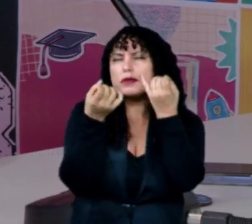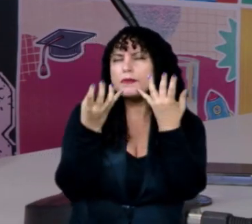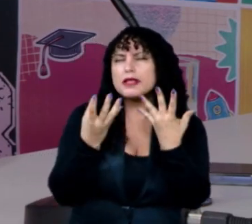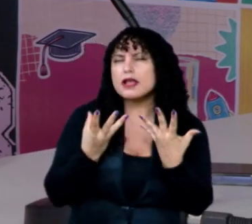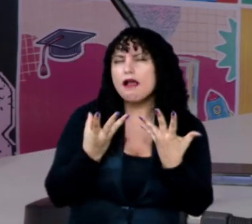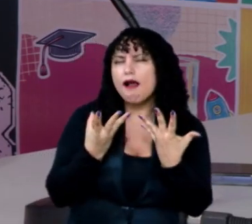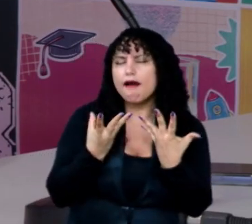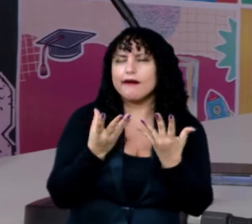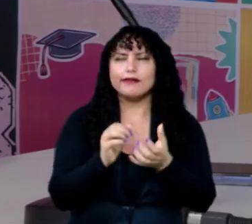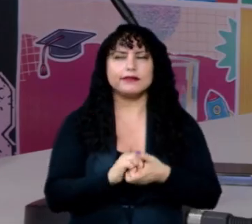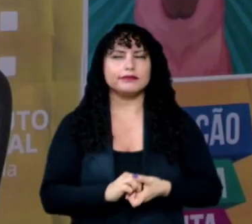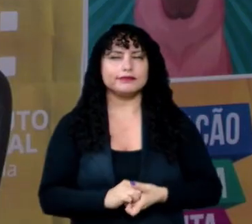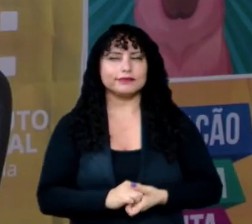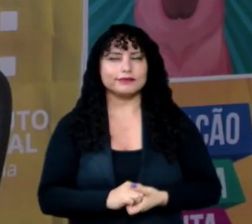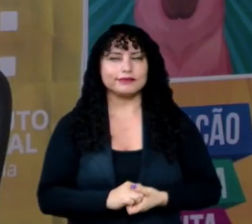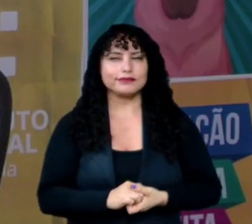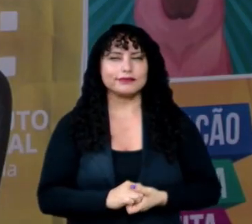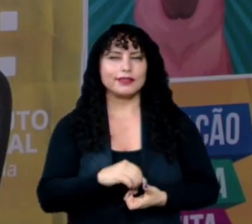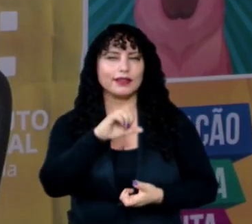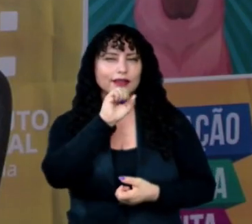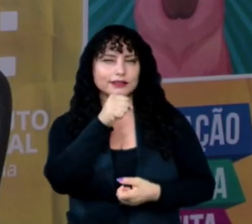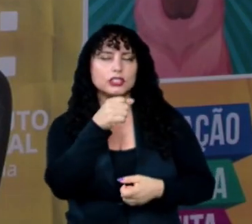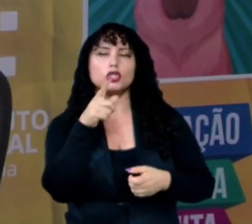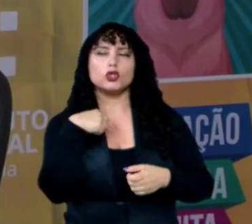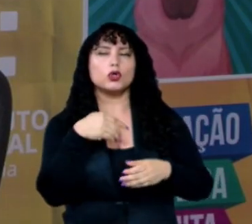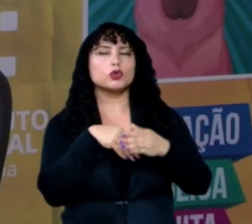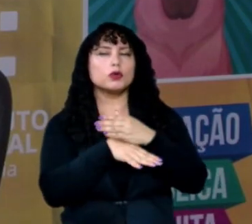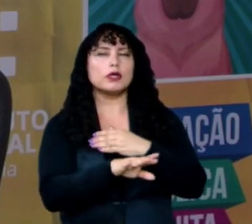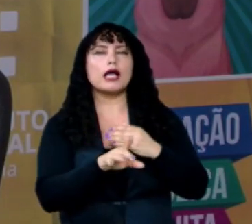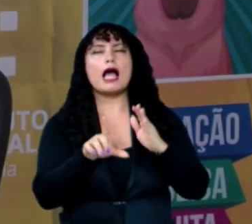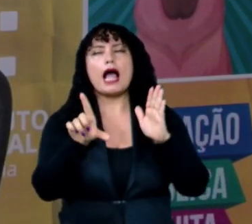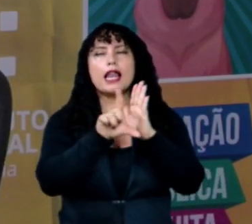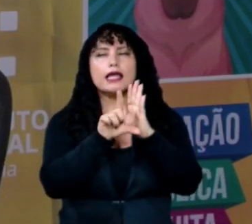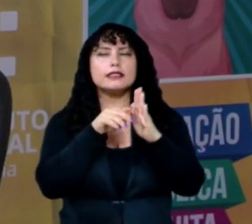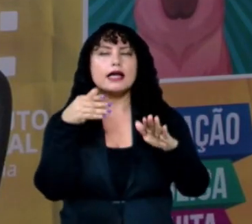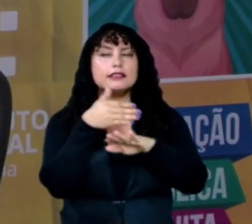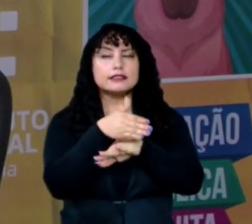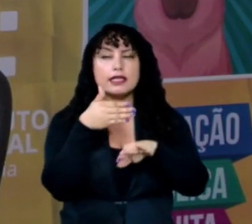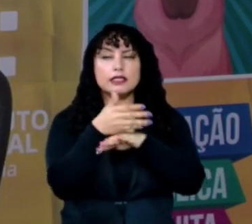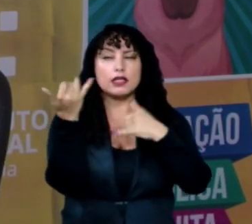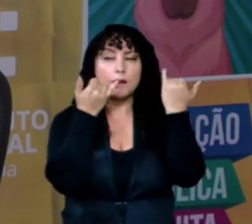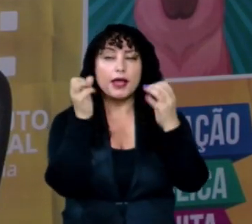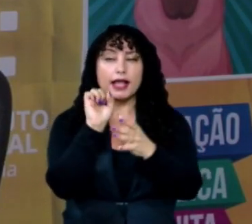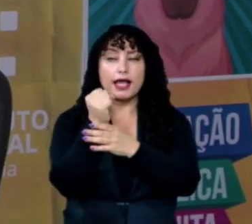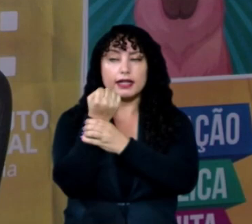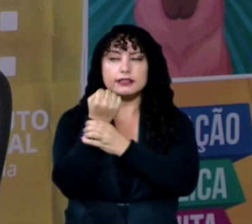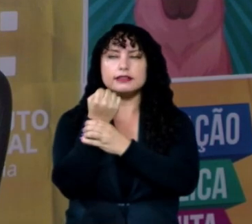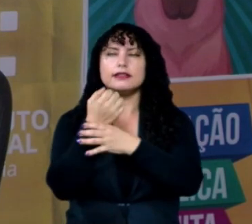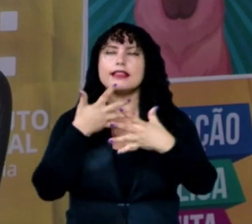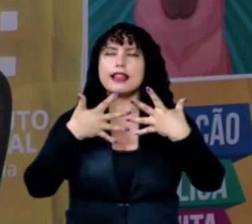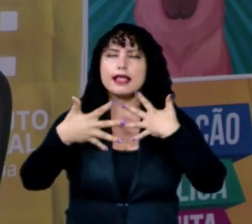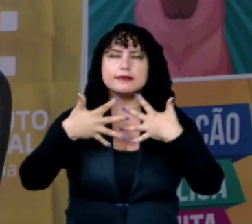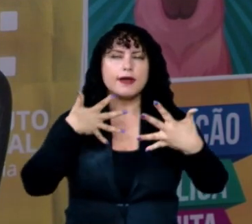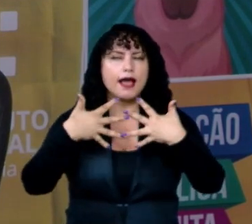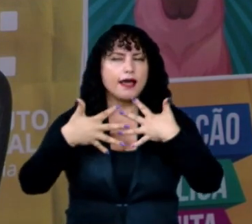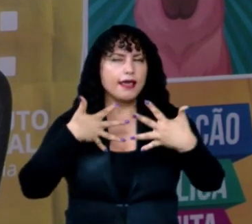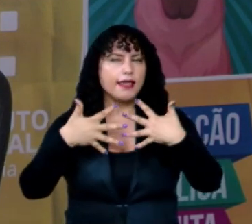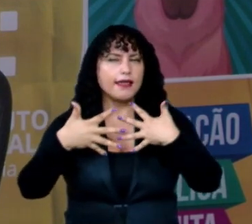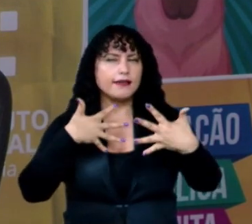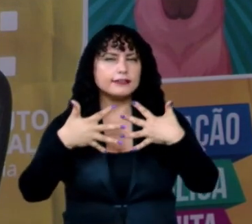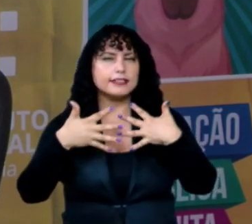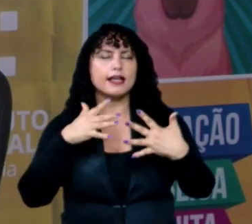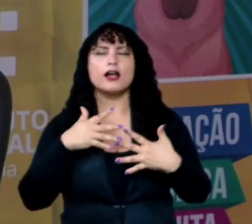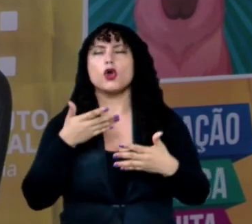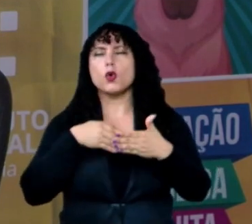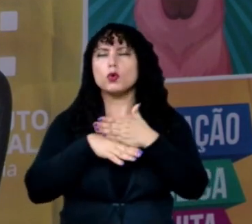pouco? Sim. Então, a gente costuma dizer que a Lei de Acesso à Informação ela é uma lei para garantir transparência. Então, a gente costuma